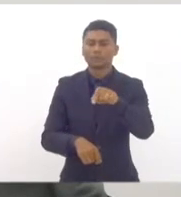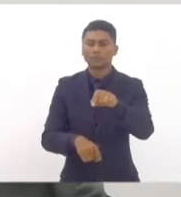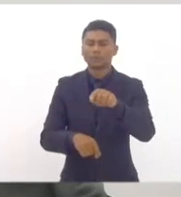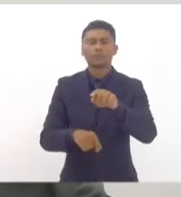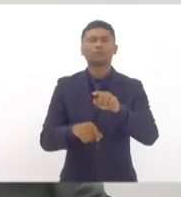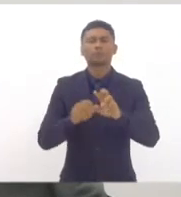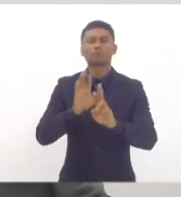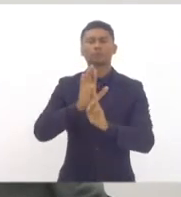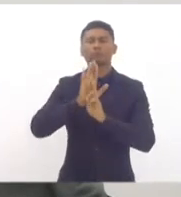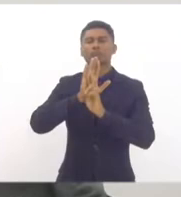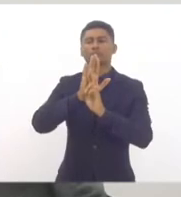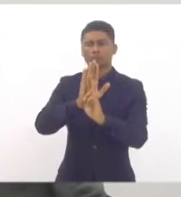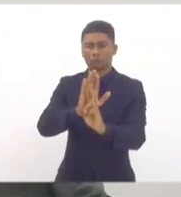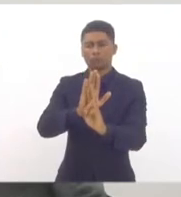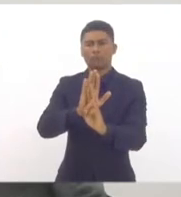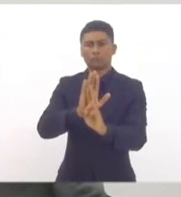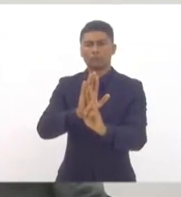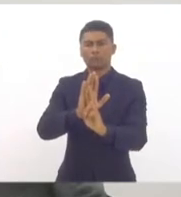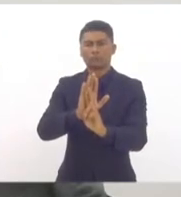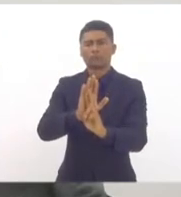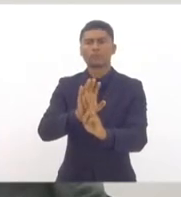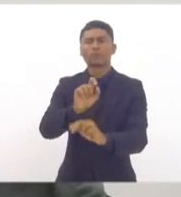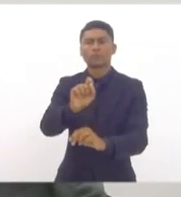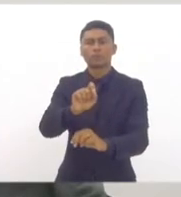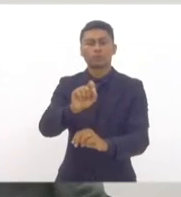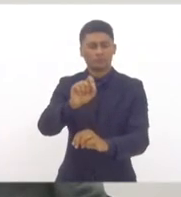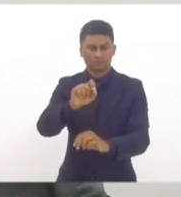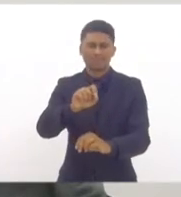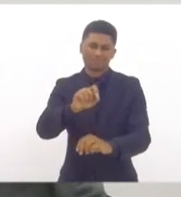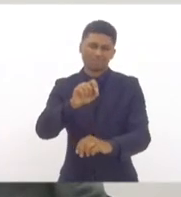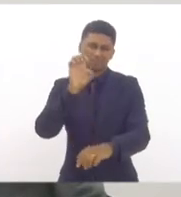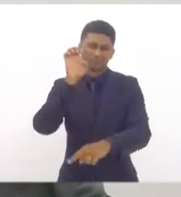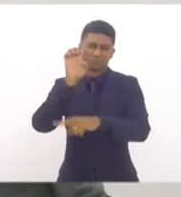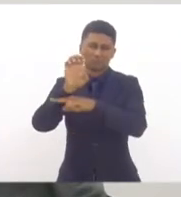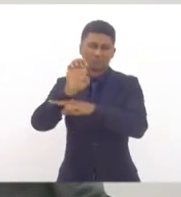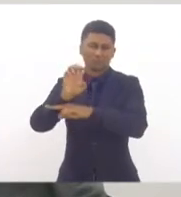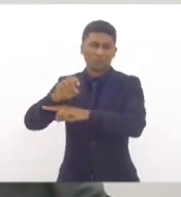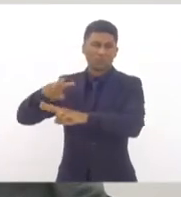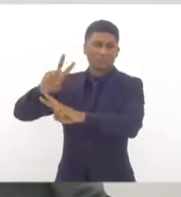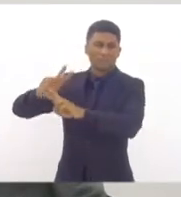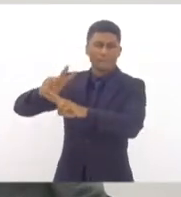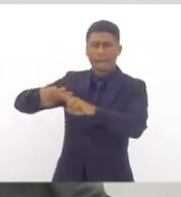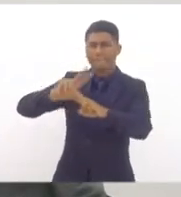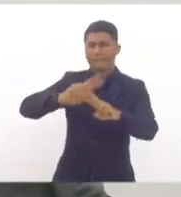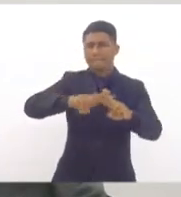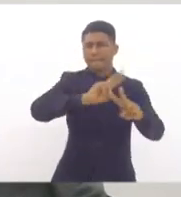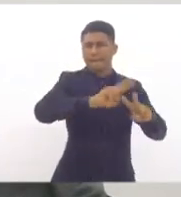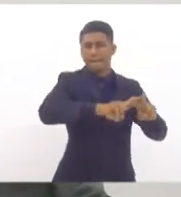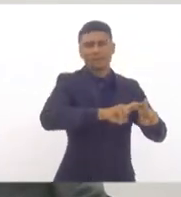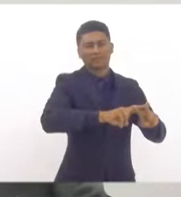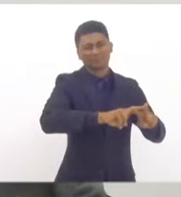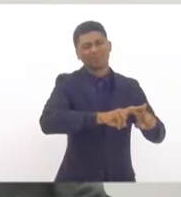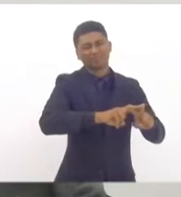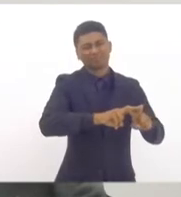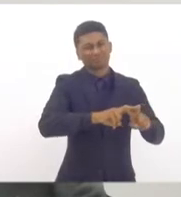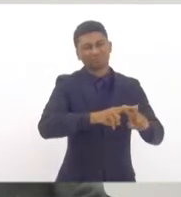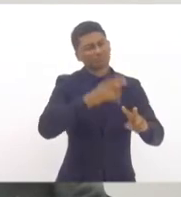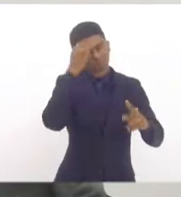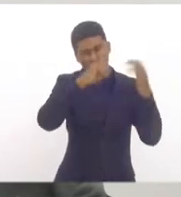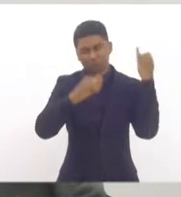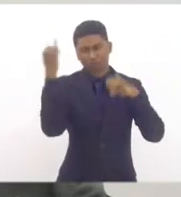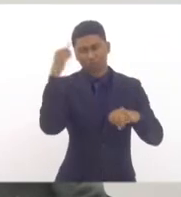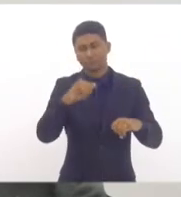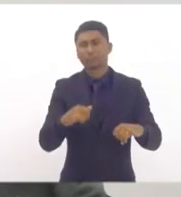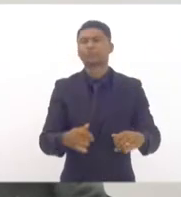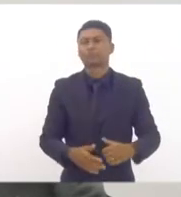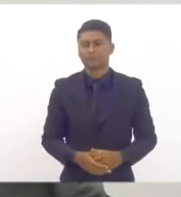representante aqui da Frente pelo Desencarceramento do Estado. Cordeiro, perdão. Fabíola Cordeiro, que é representante da Frente